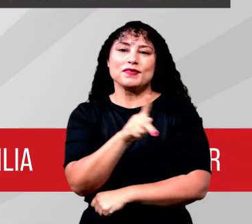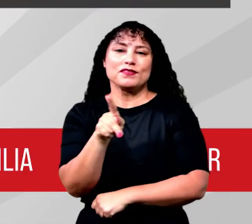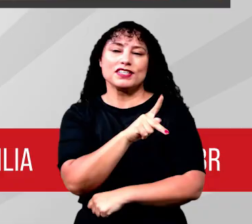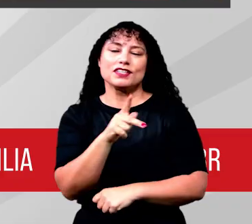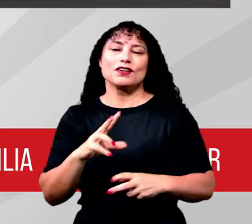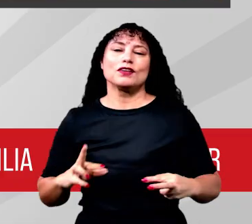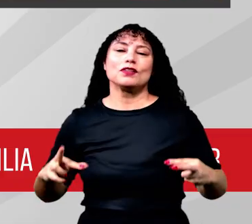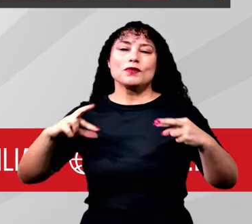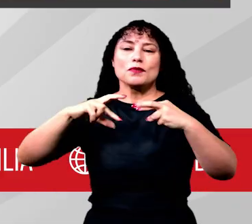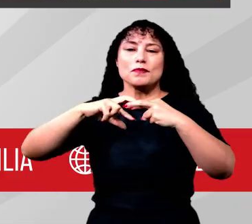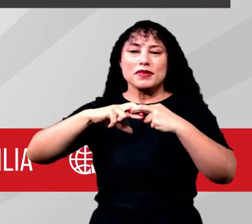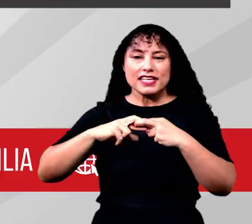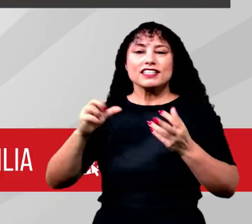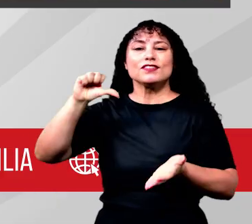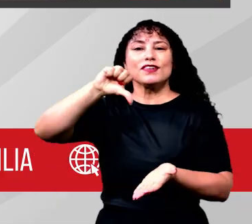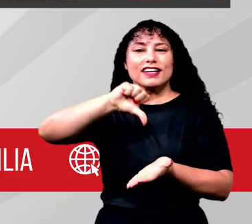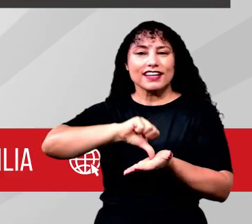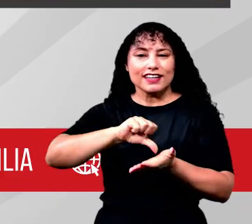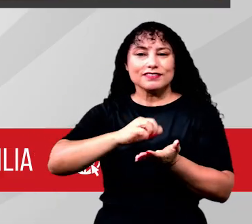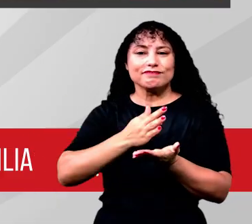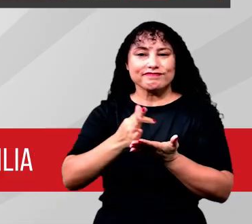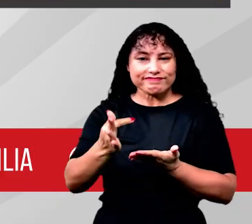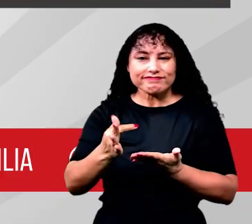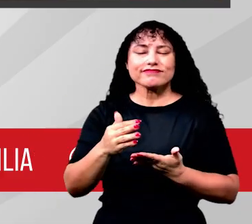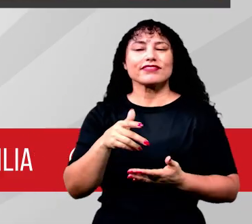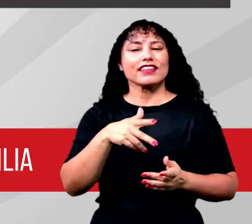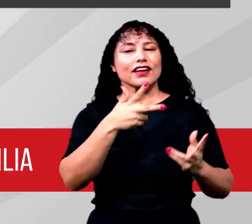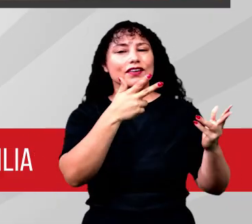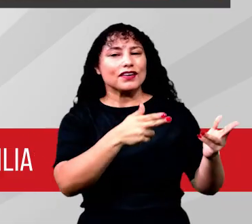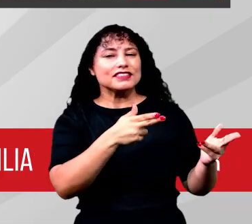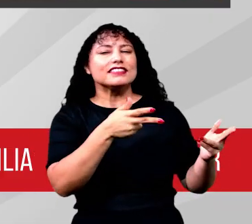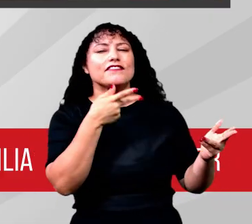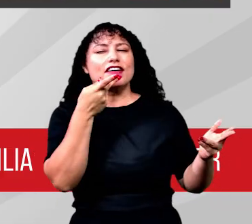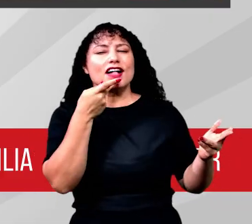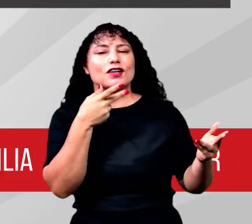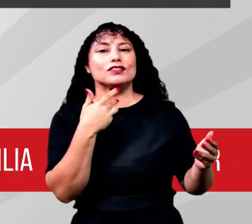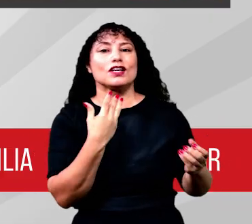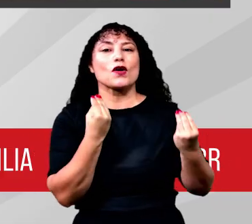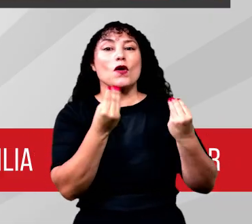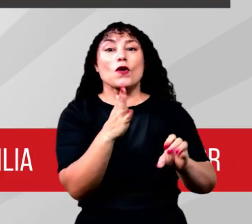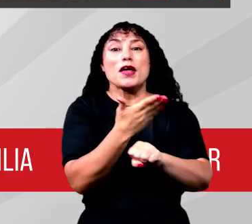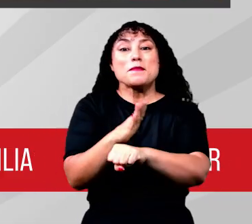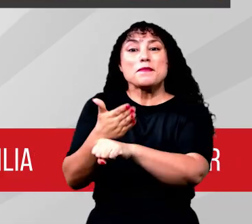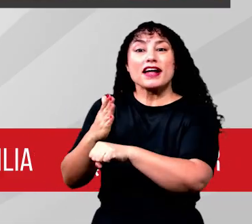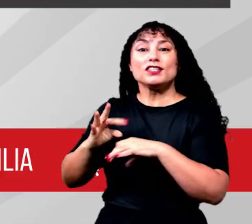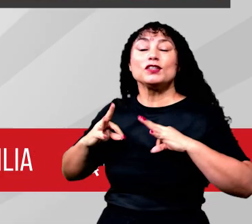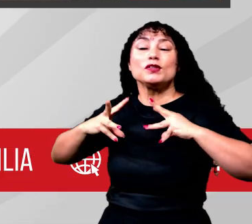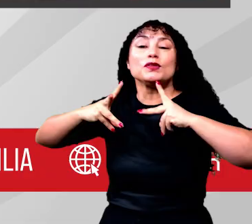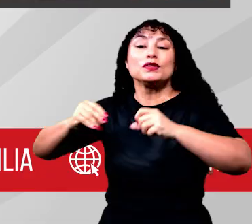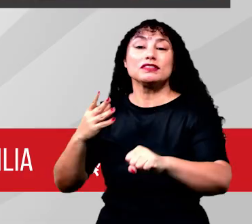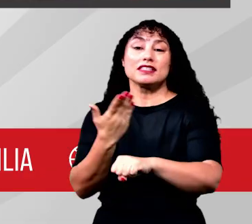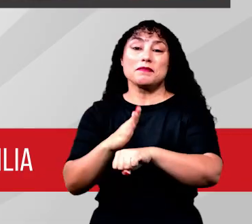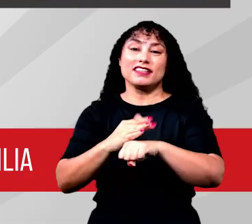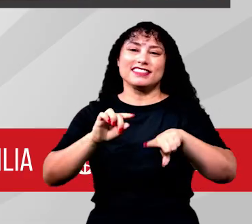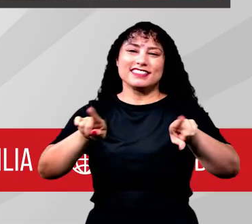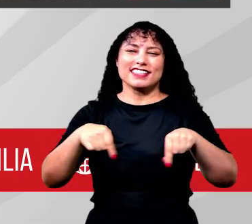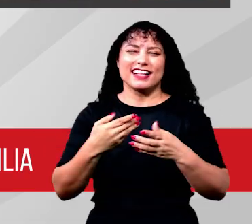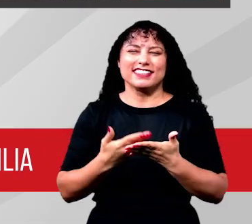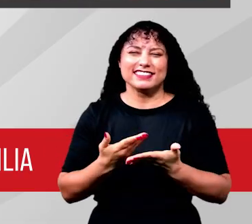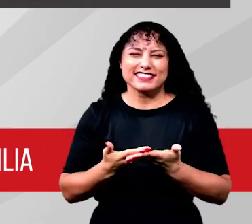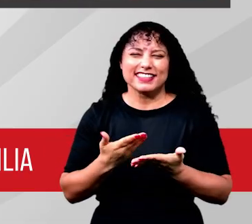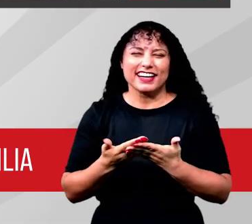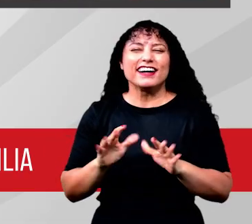do BRICS no campus, porque, igual você falou, vocês colocaram em prática tudo que vocês praticam dentro da sala.